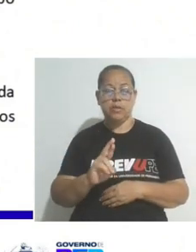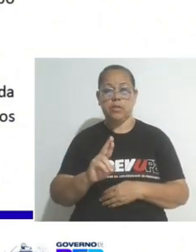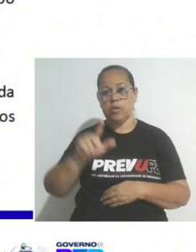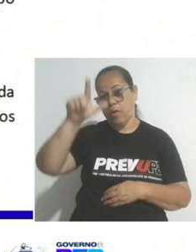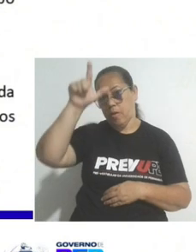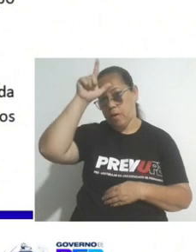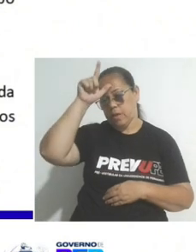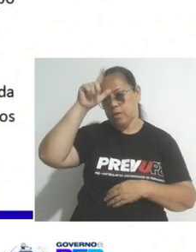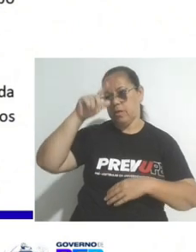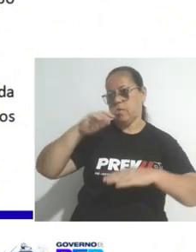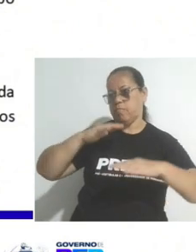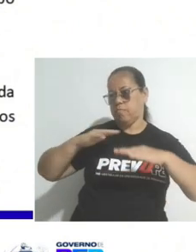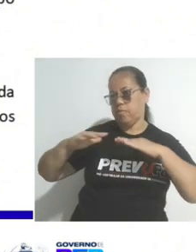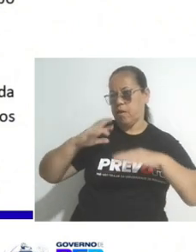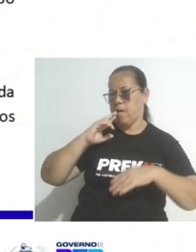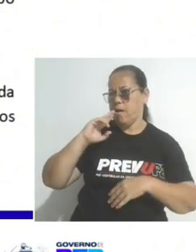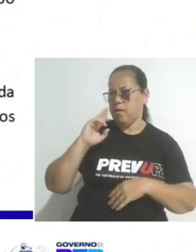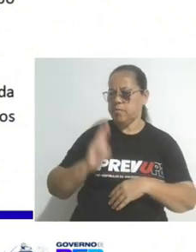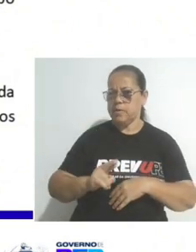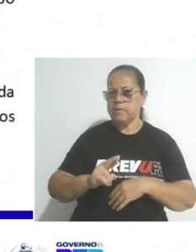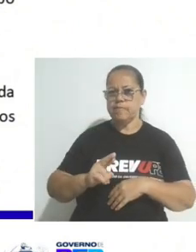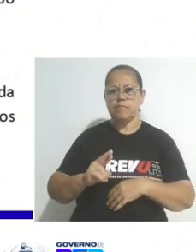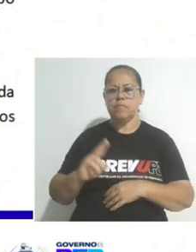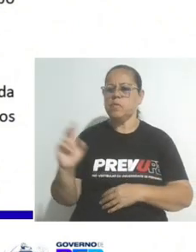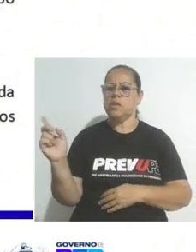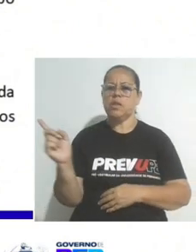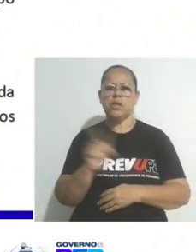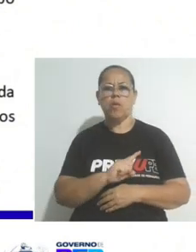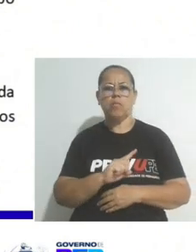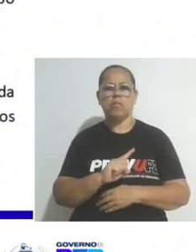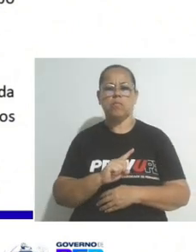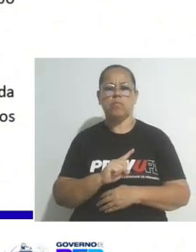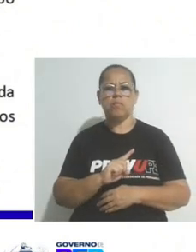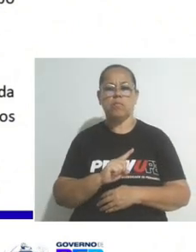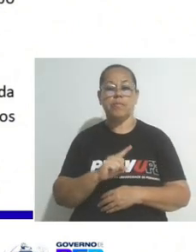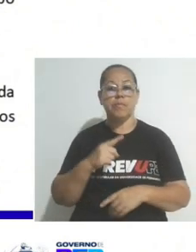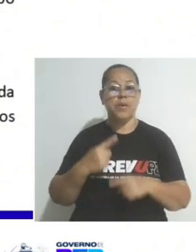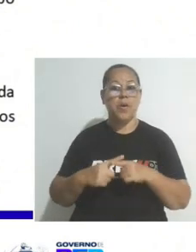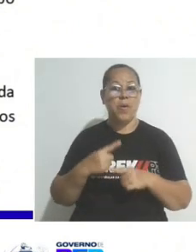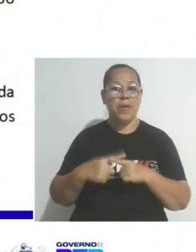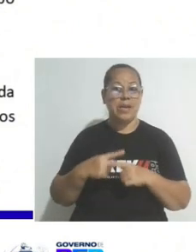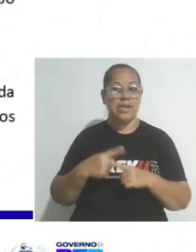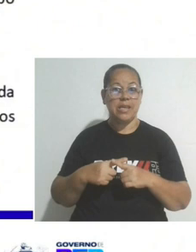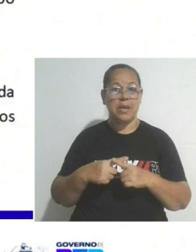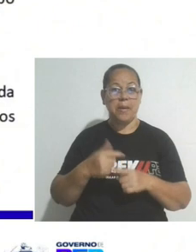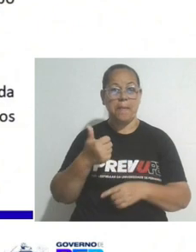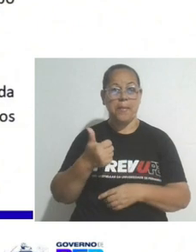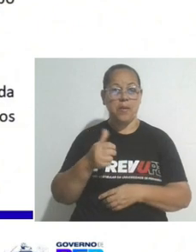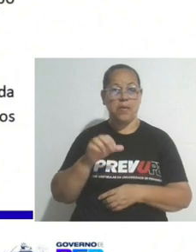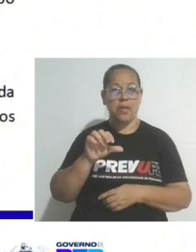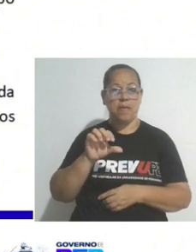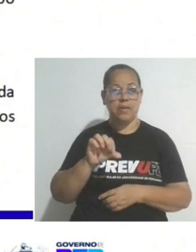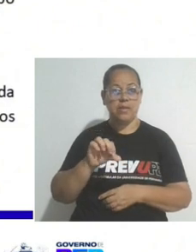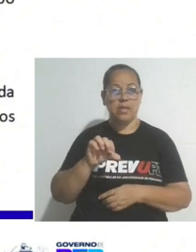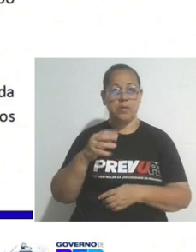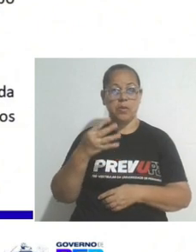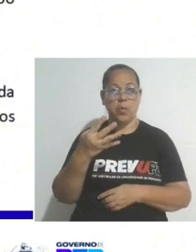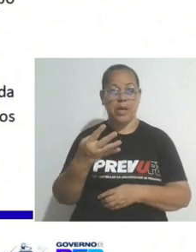do movimento respondeu que abre aspas não porque em 1949